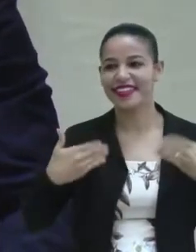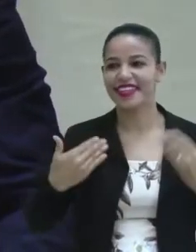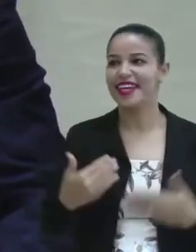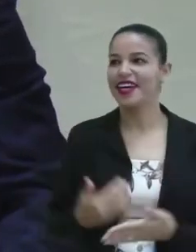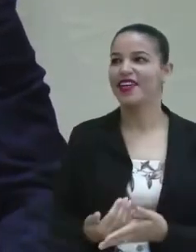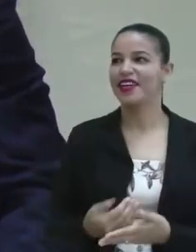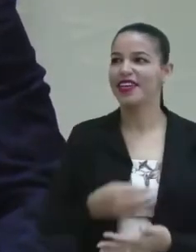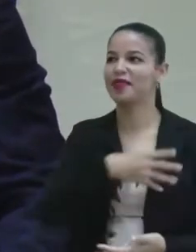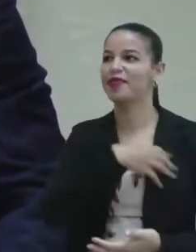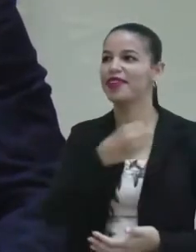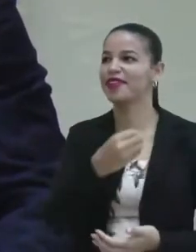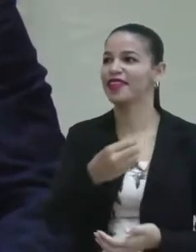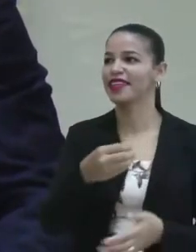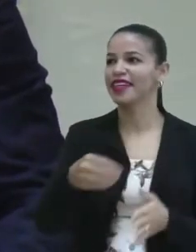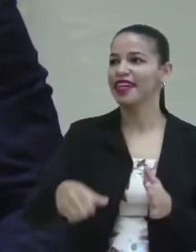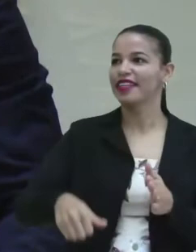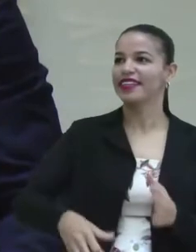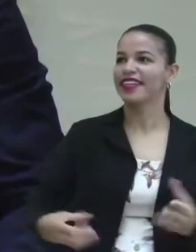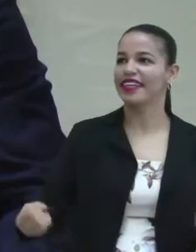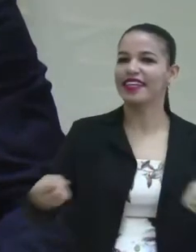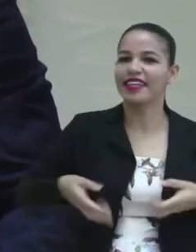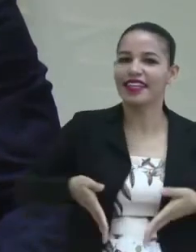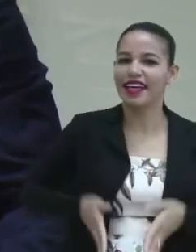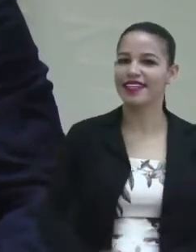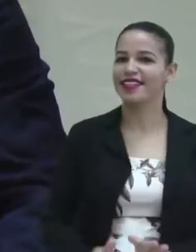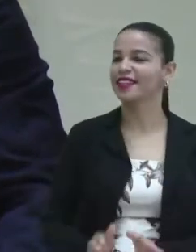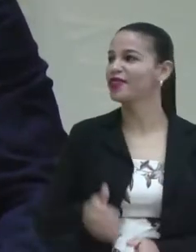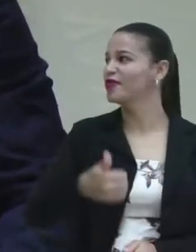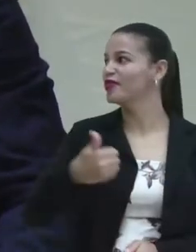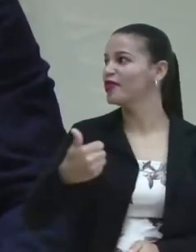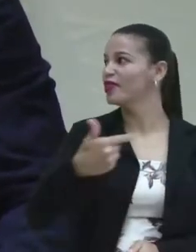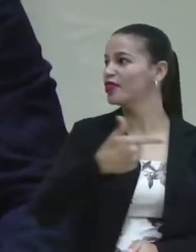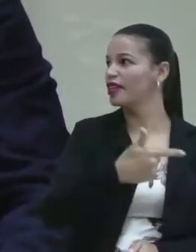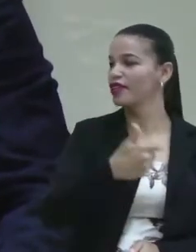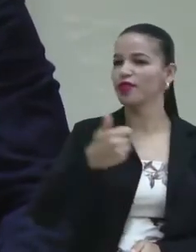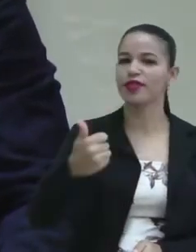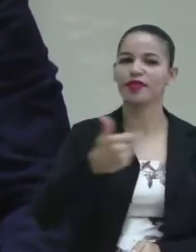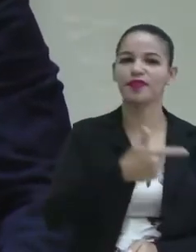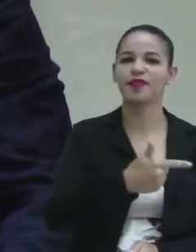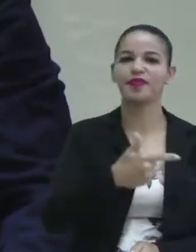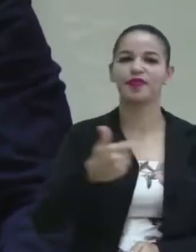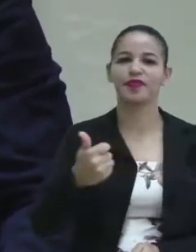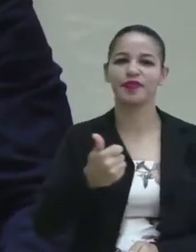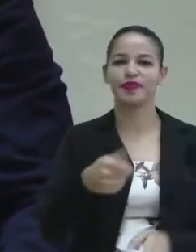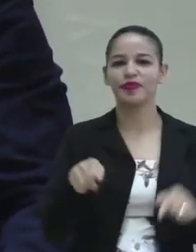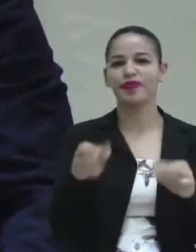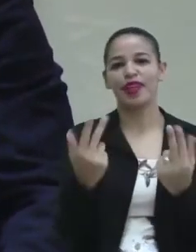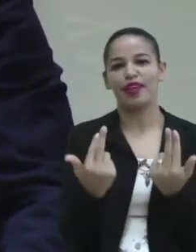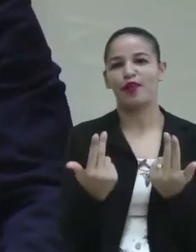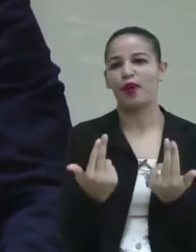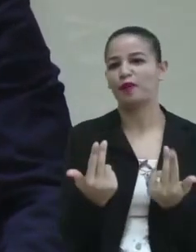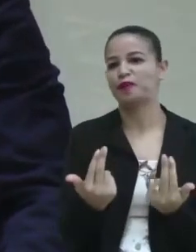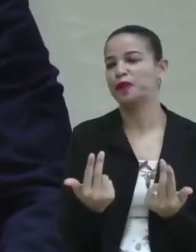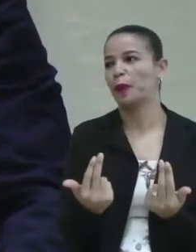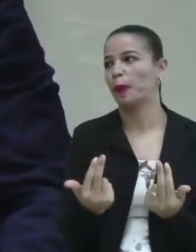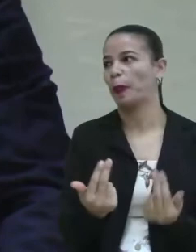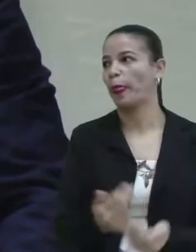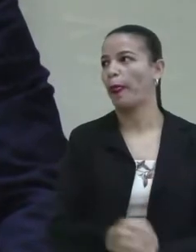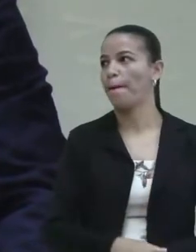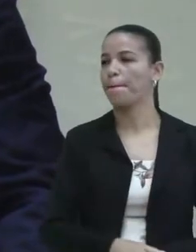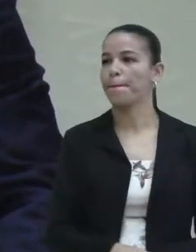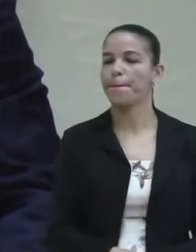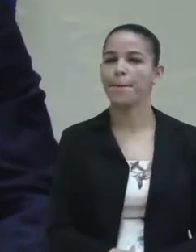no dia 2, então parabenizá-la. Na próxima sexta-feira também, Maria Laura faz 4 anos, agradecer a Deus pelo dom da vida